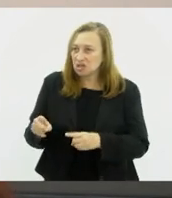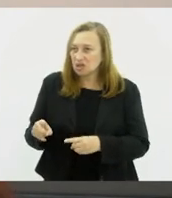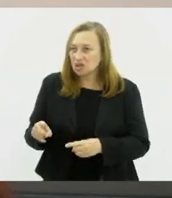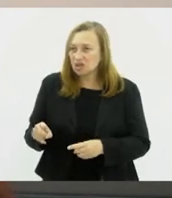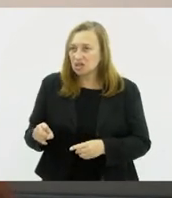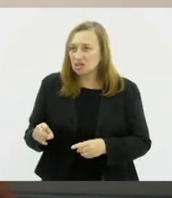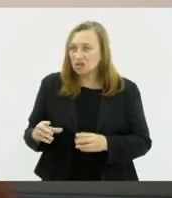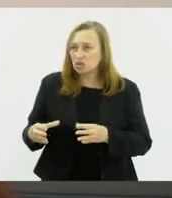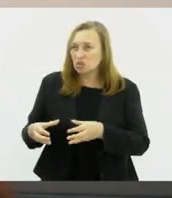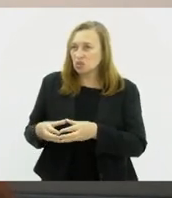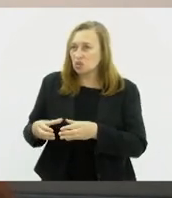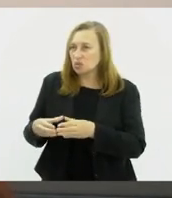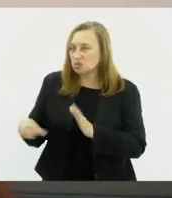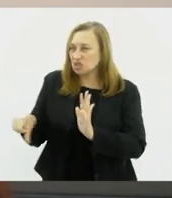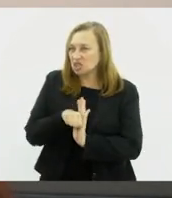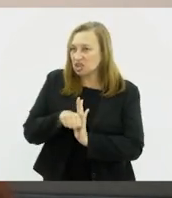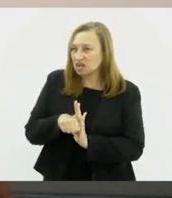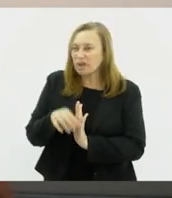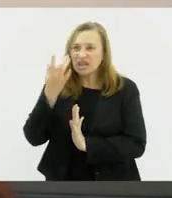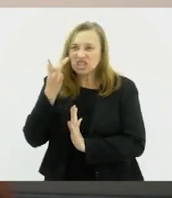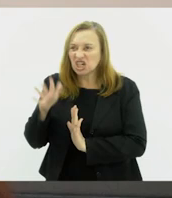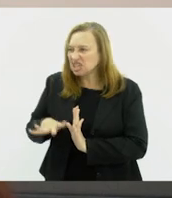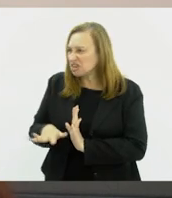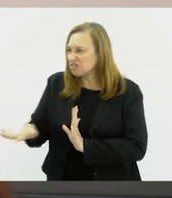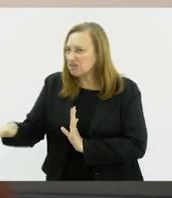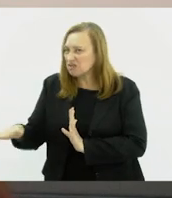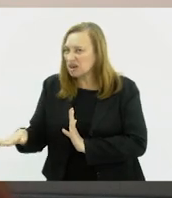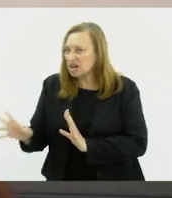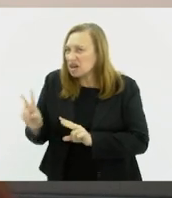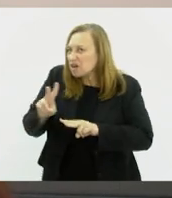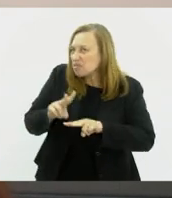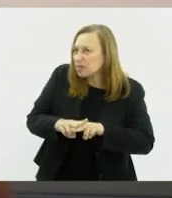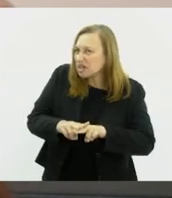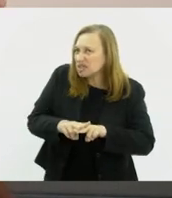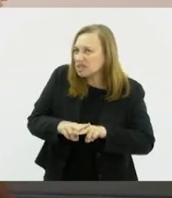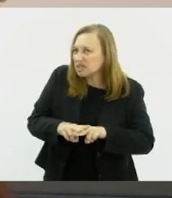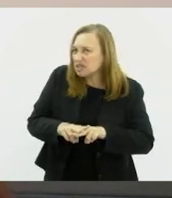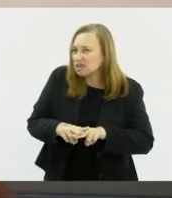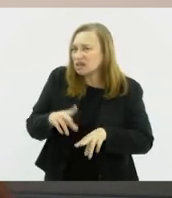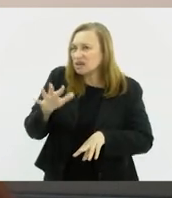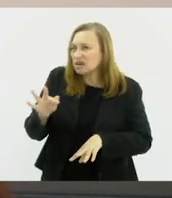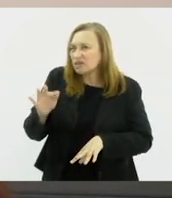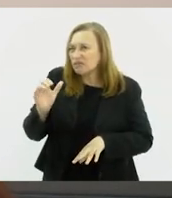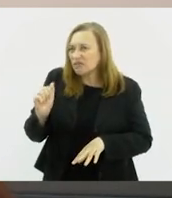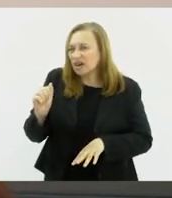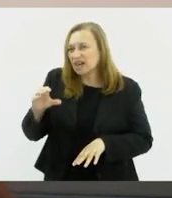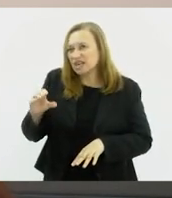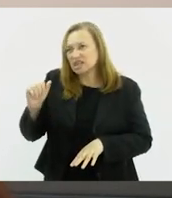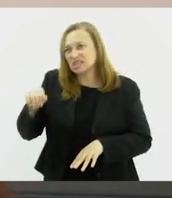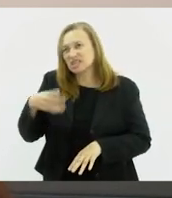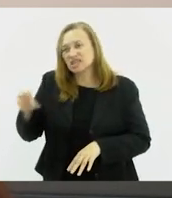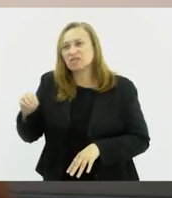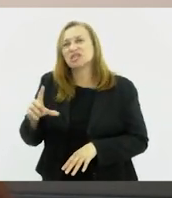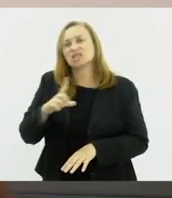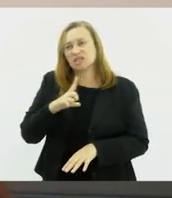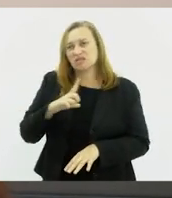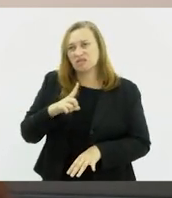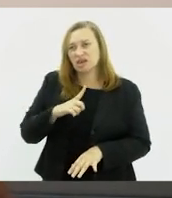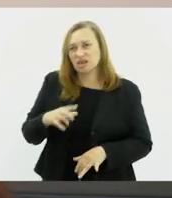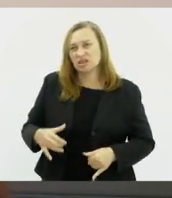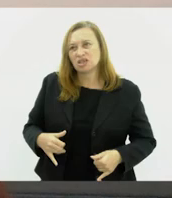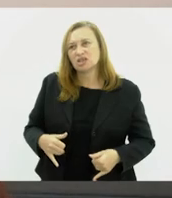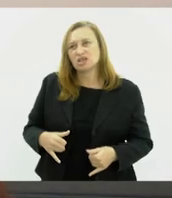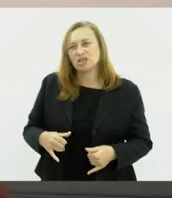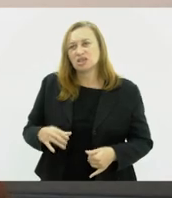comando sei que lá achar que na favela no presídio facção se os caras tivessem moral inclusive para